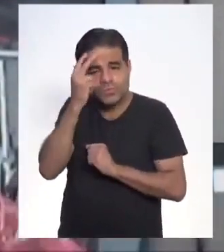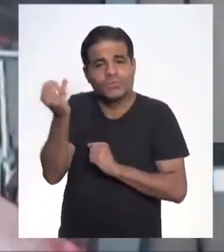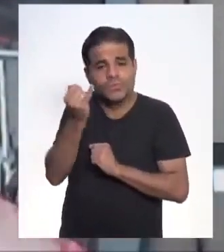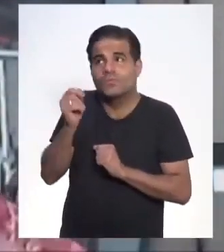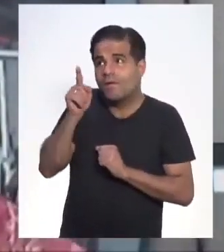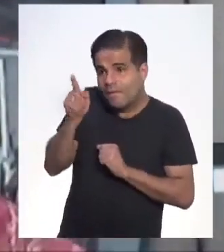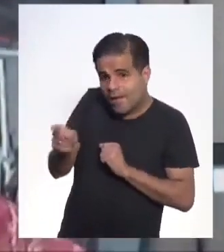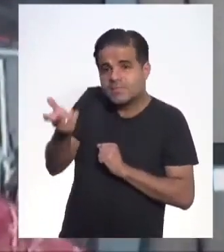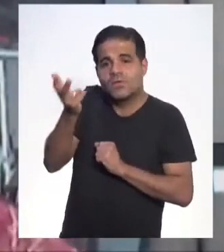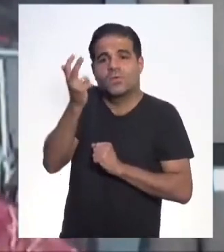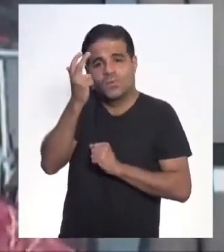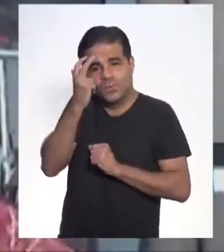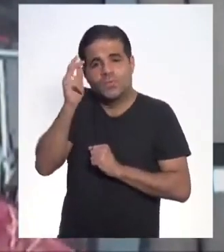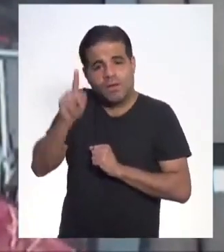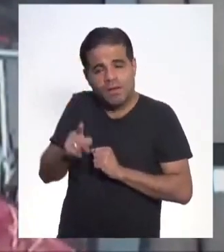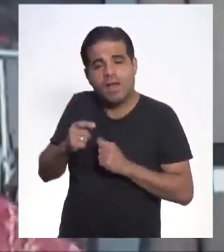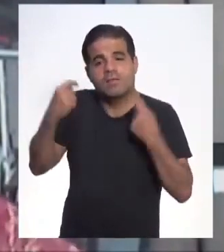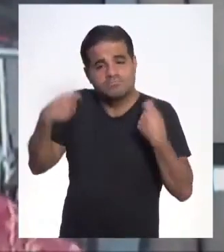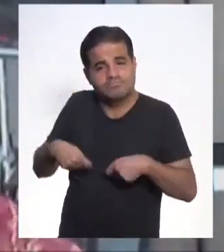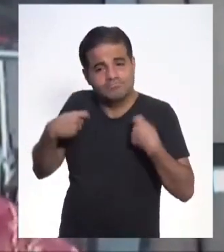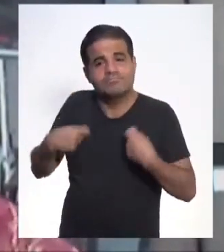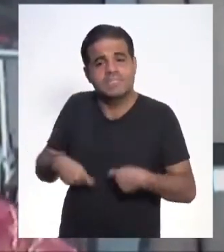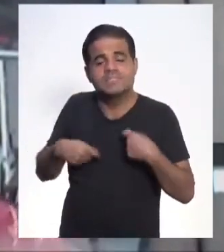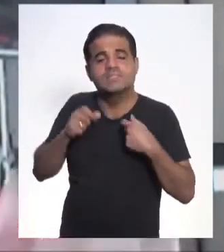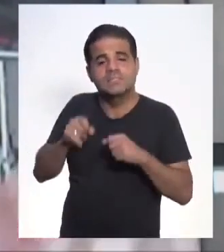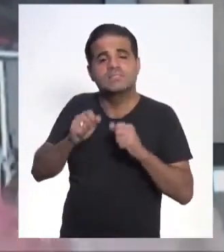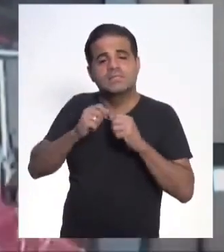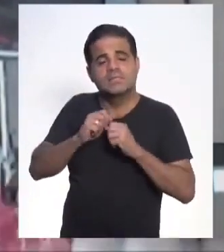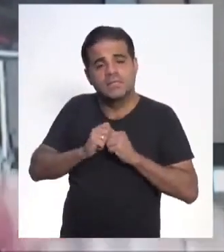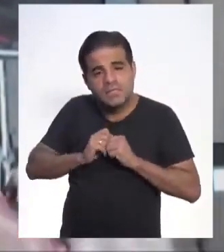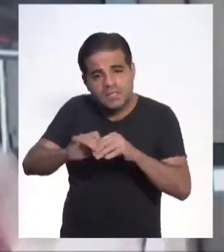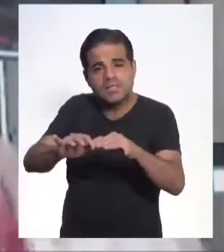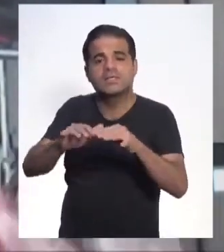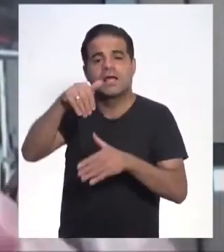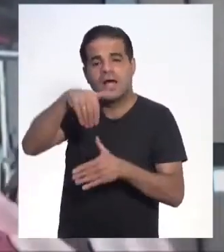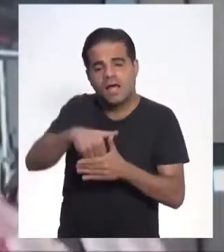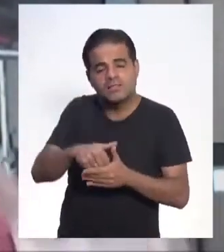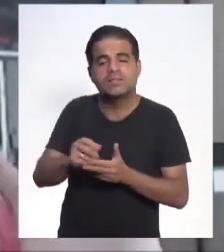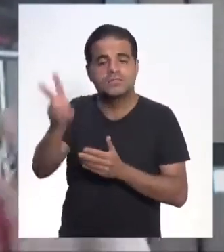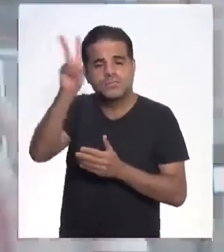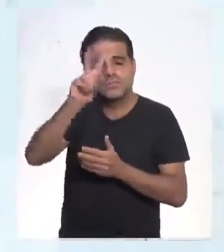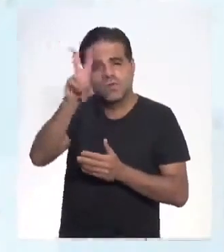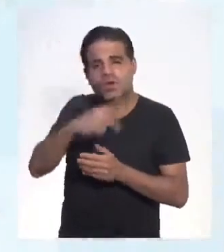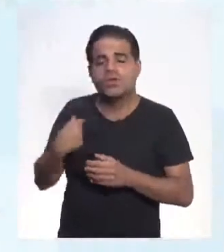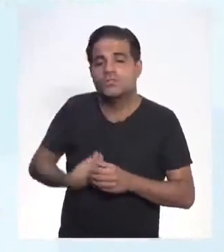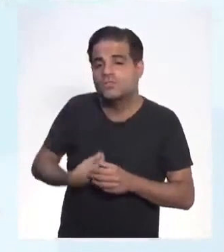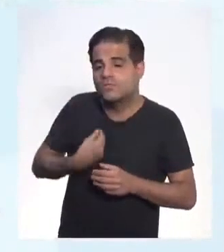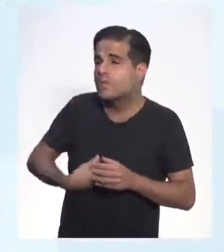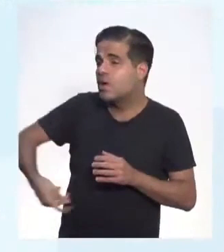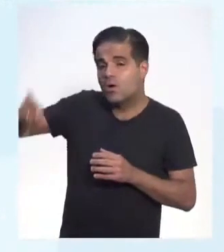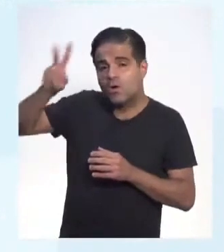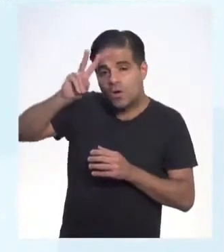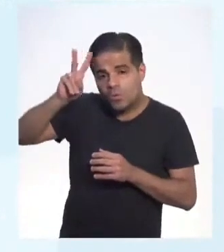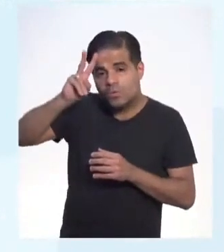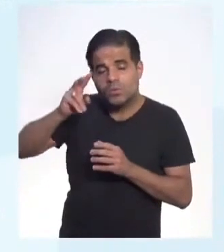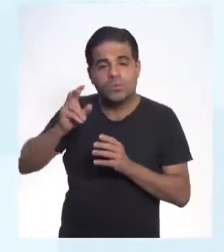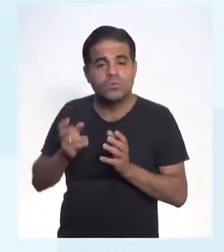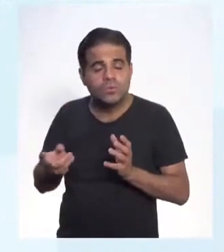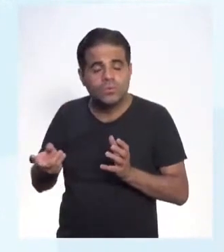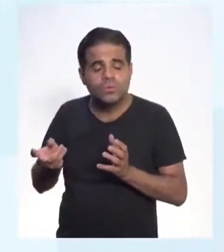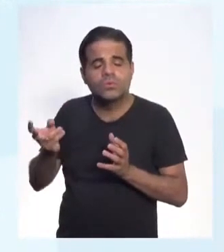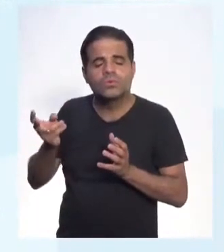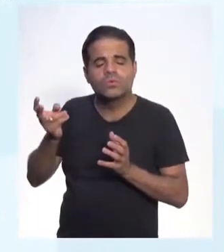E essa cultura, ela precisa ser situada dentro da história. Nós vivemos a cultura brasileira e essa